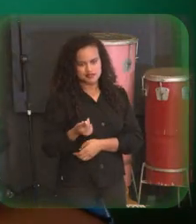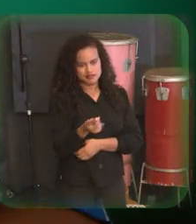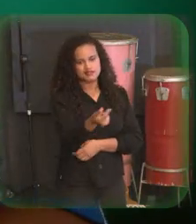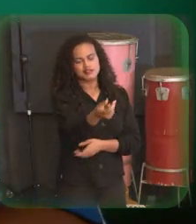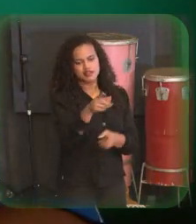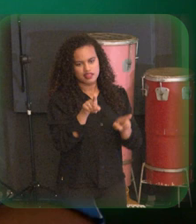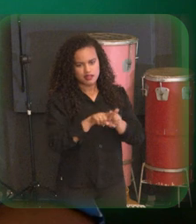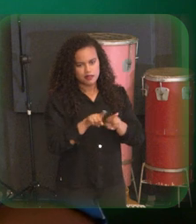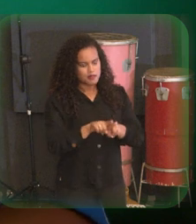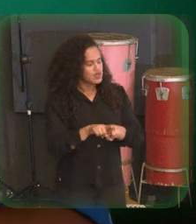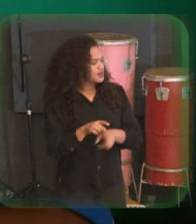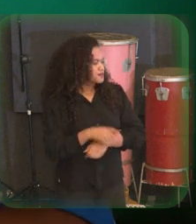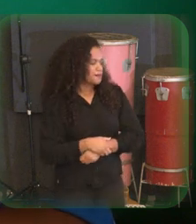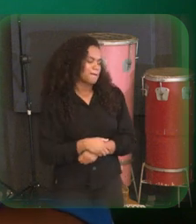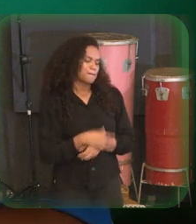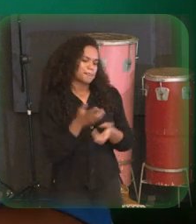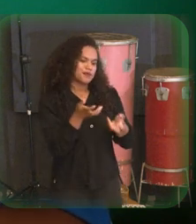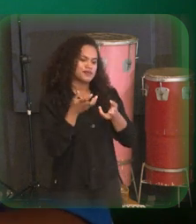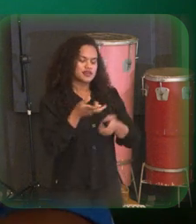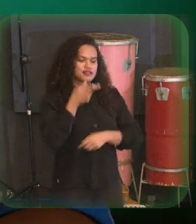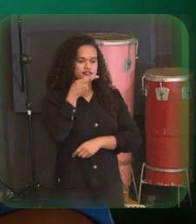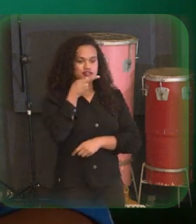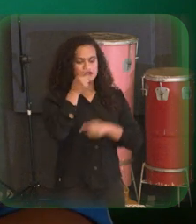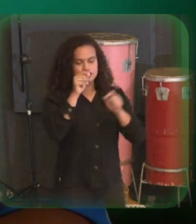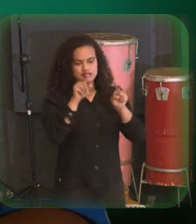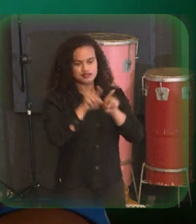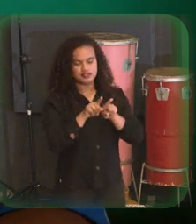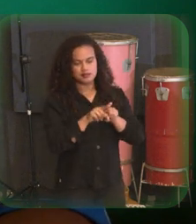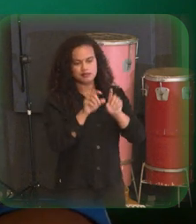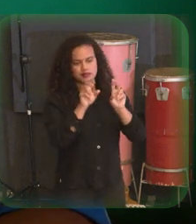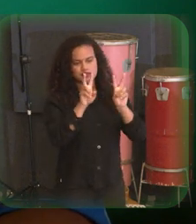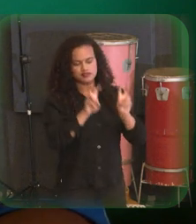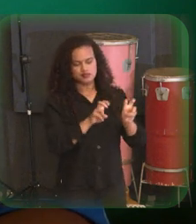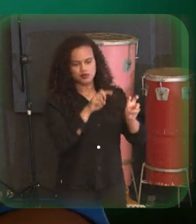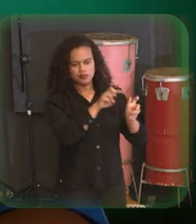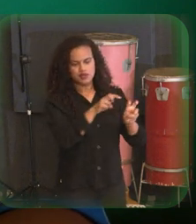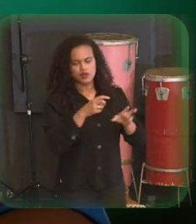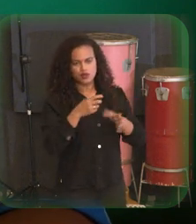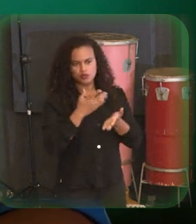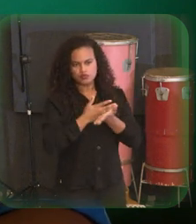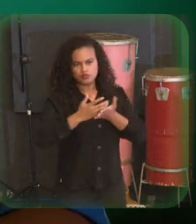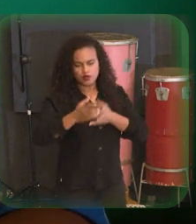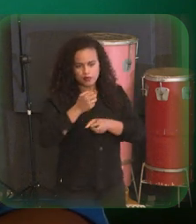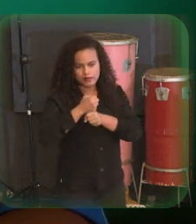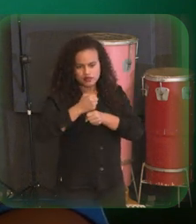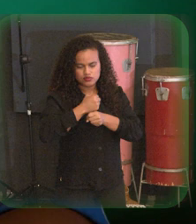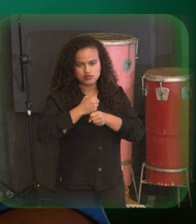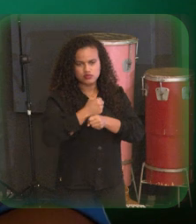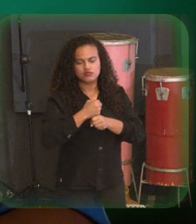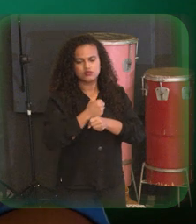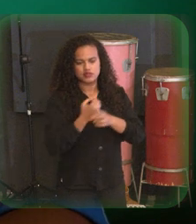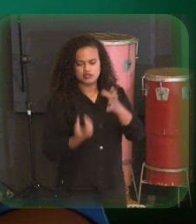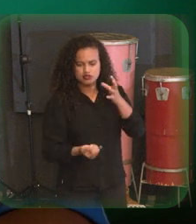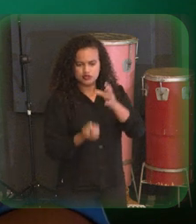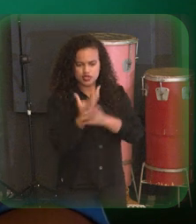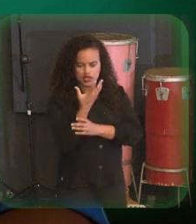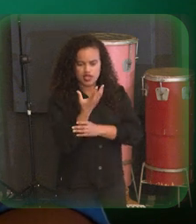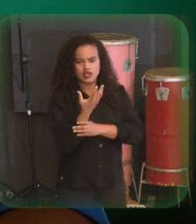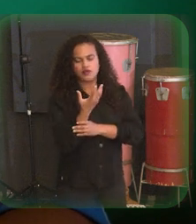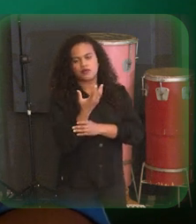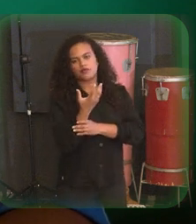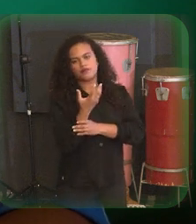direção. Queria dizer também de uma iniciativa no início do ano, que foi uma campanha feita nas nossas redes